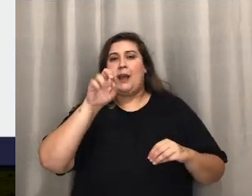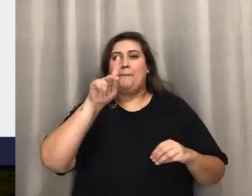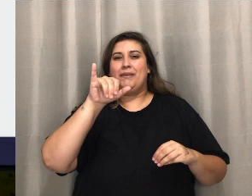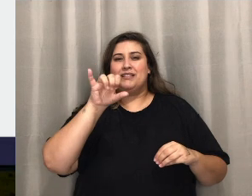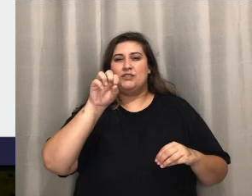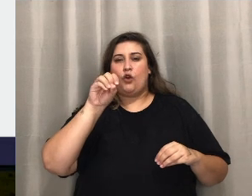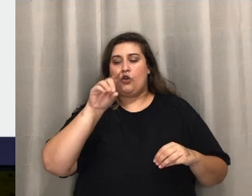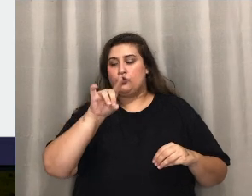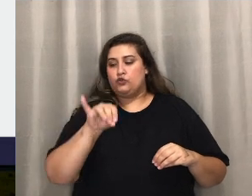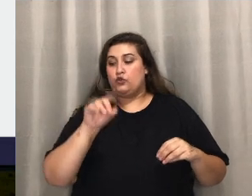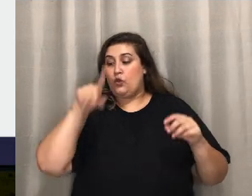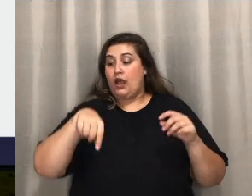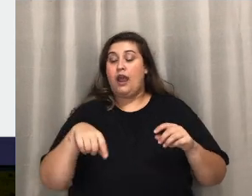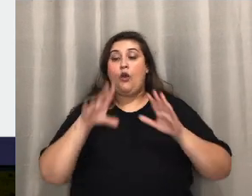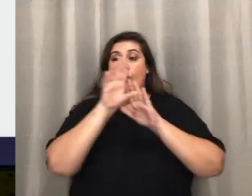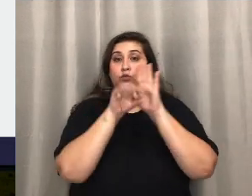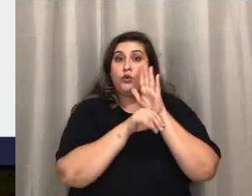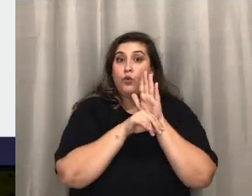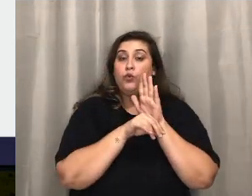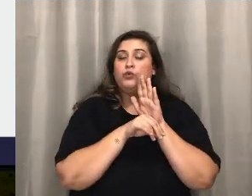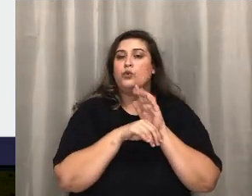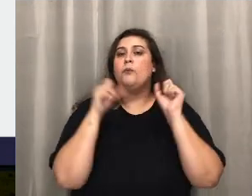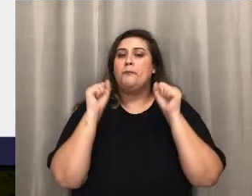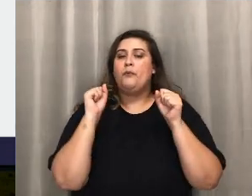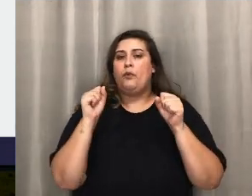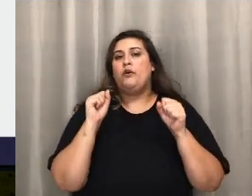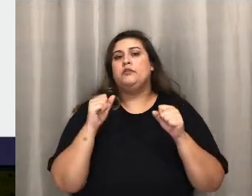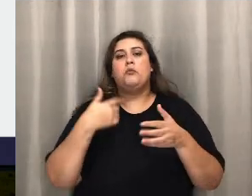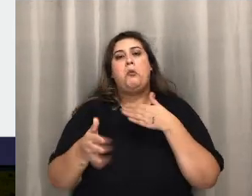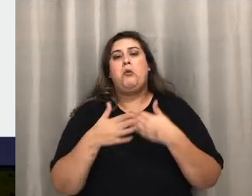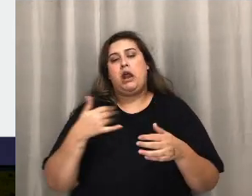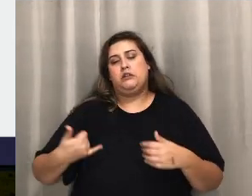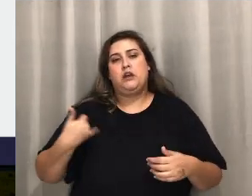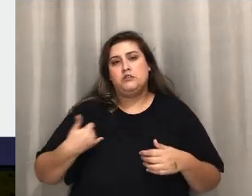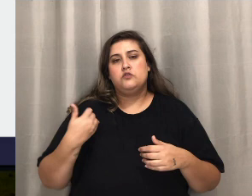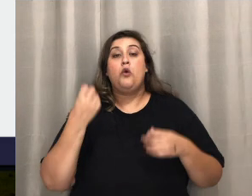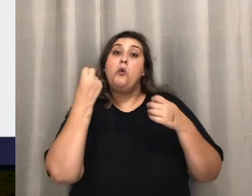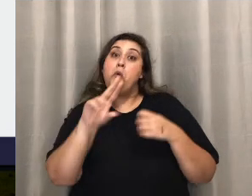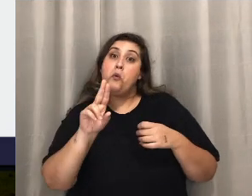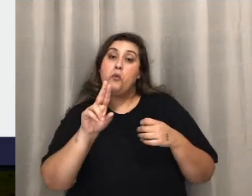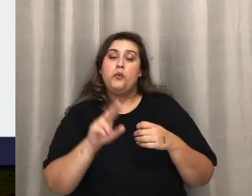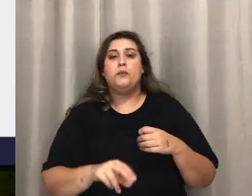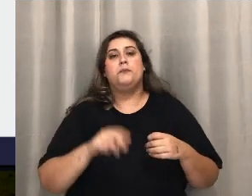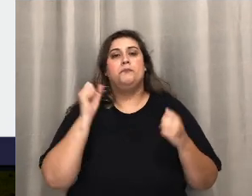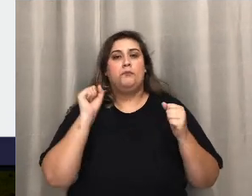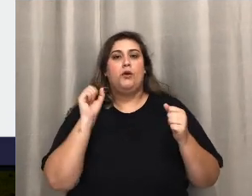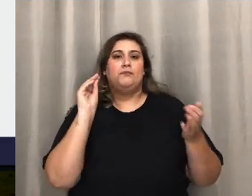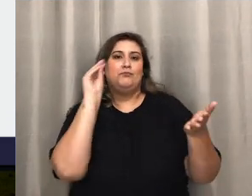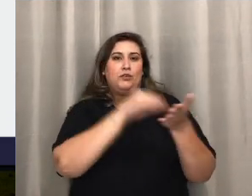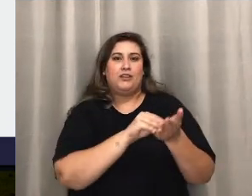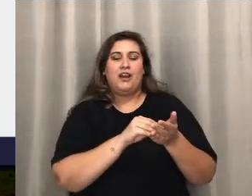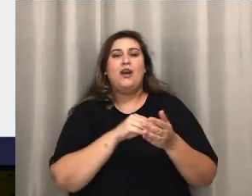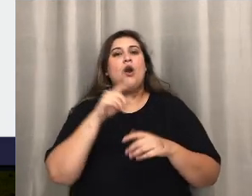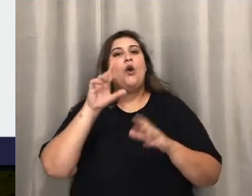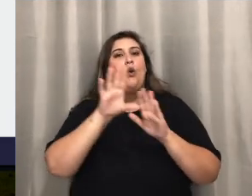ainda colocar se o nosso episódio ele é um conteúdo que pode ser destinado a